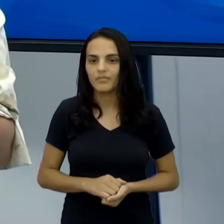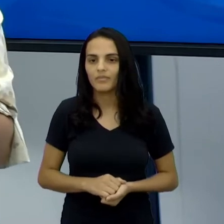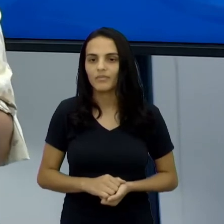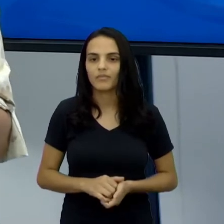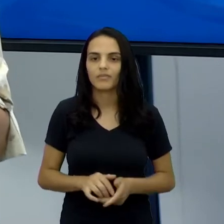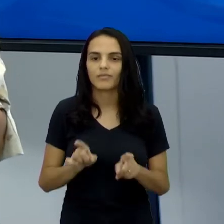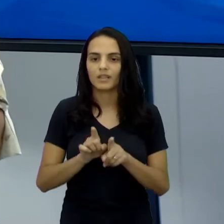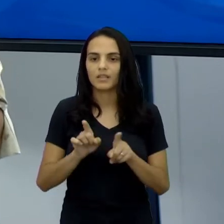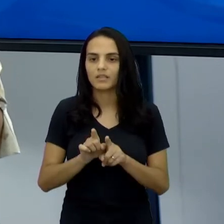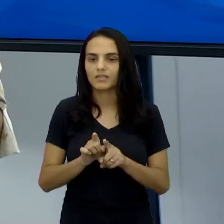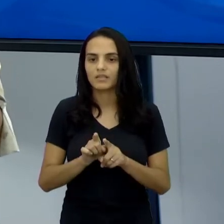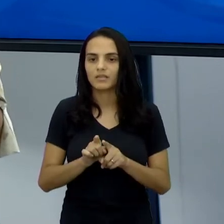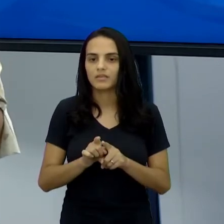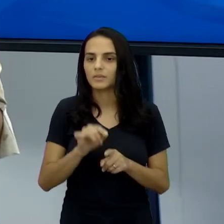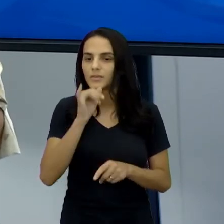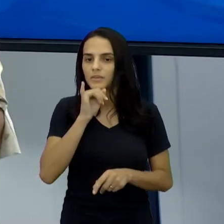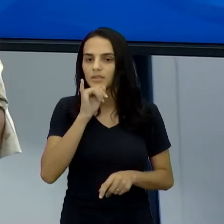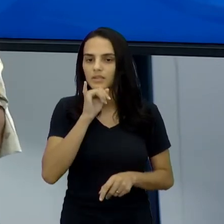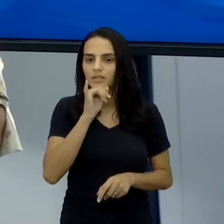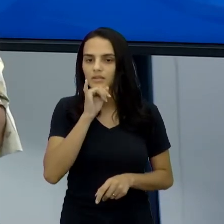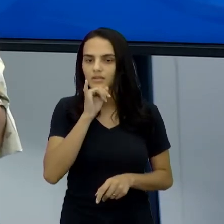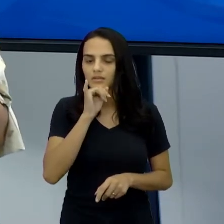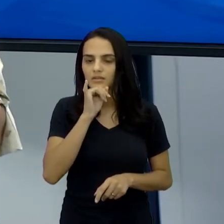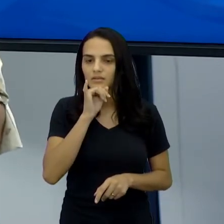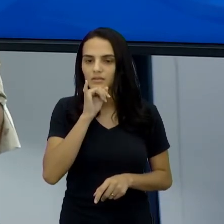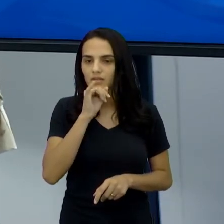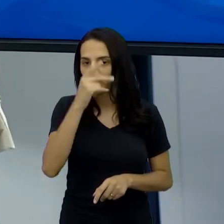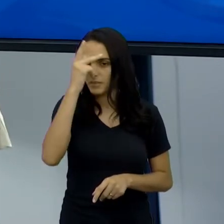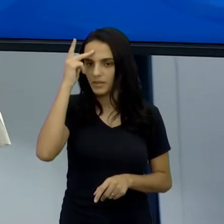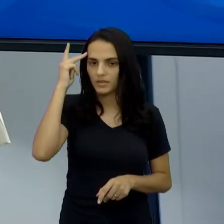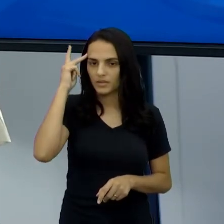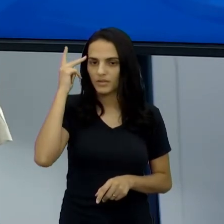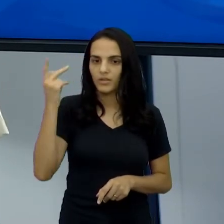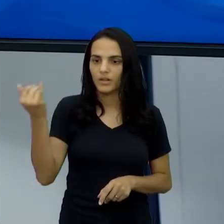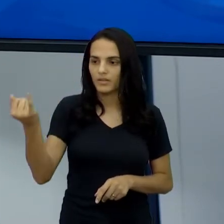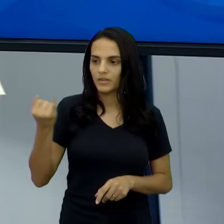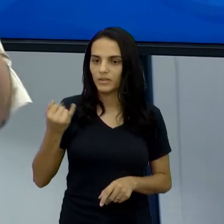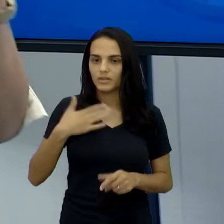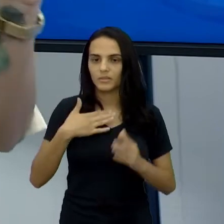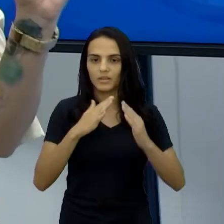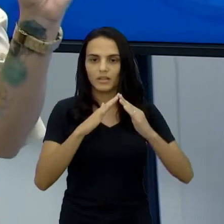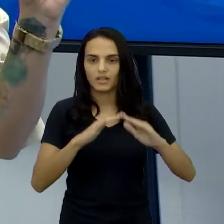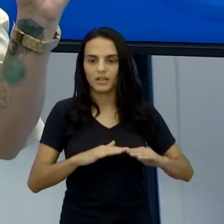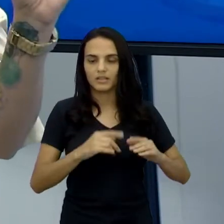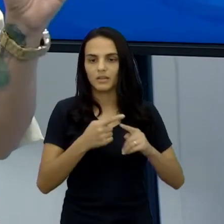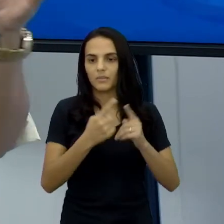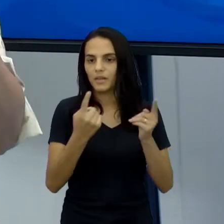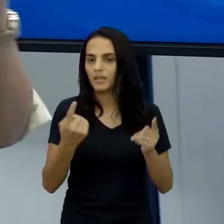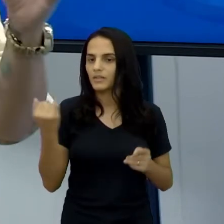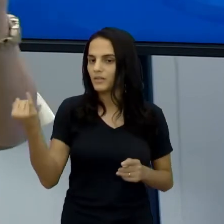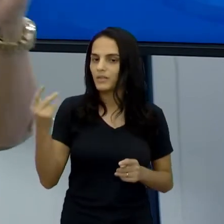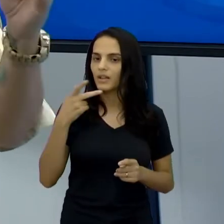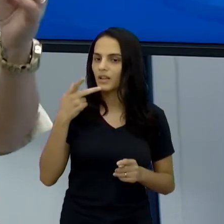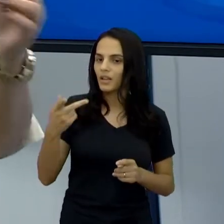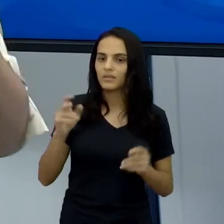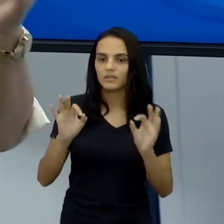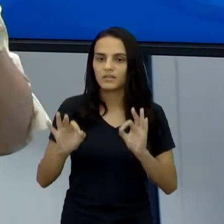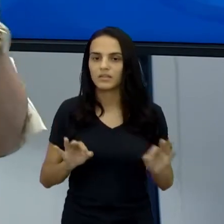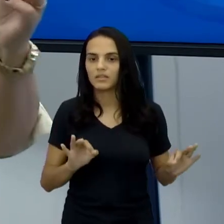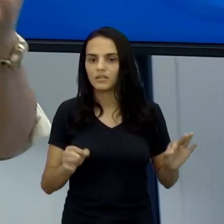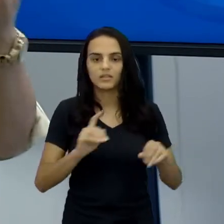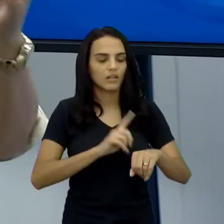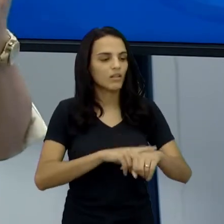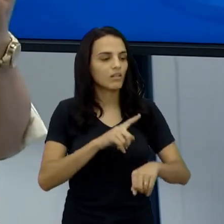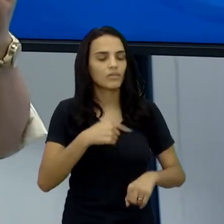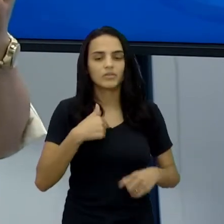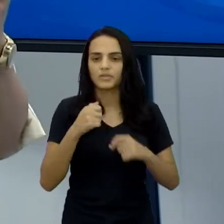controle. Poxa, por exemplo, alguém falou que ia vir na minha casa, mas não tinha falado. E eu tenho uma hora, o que eu vou